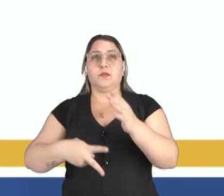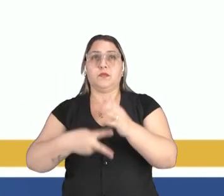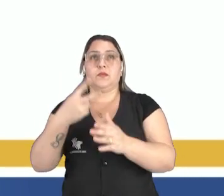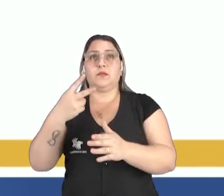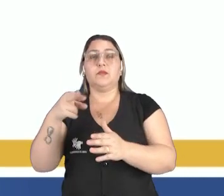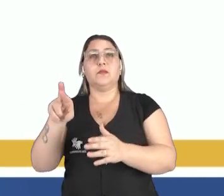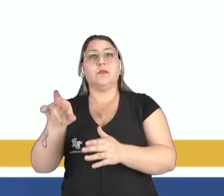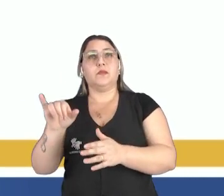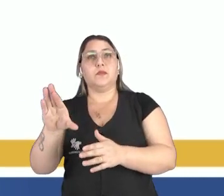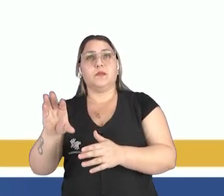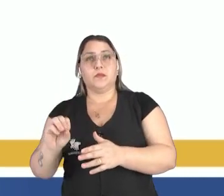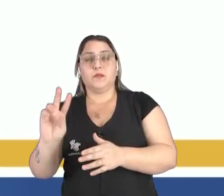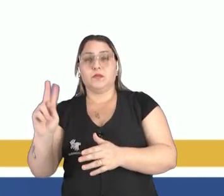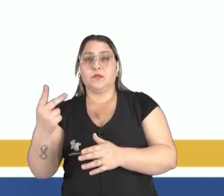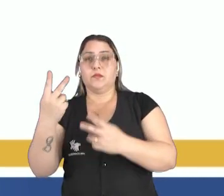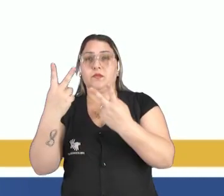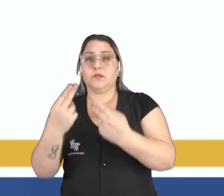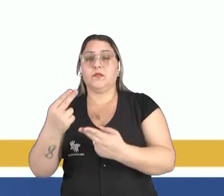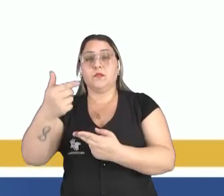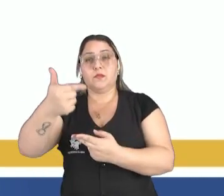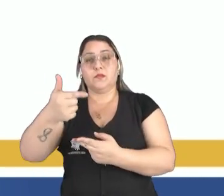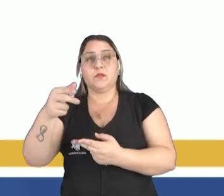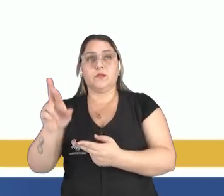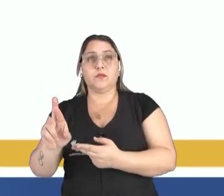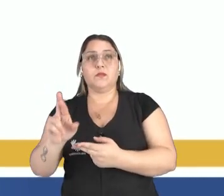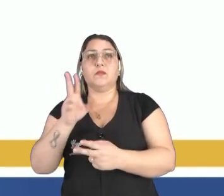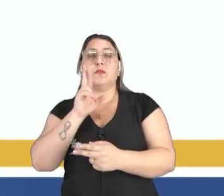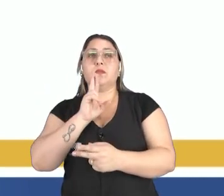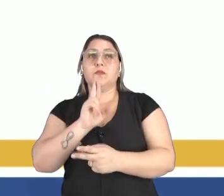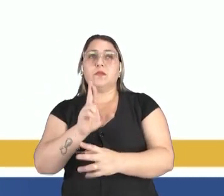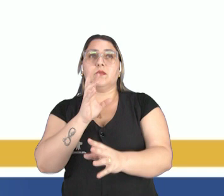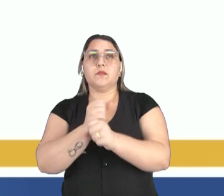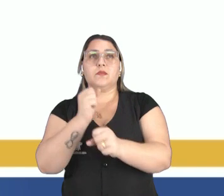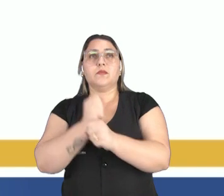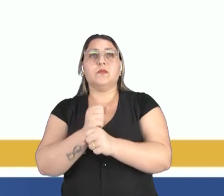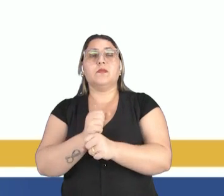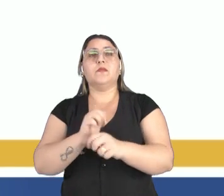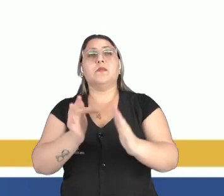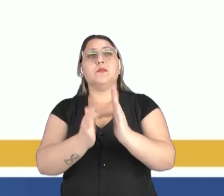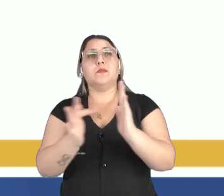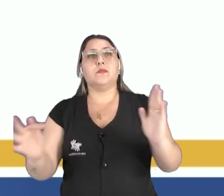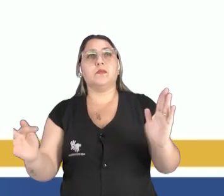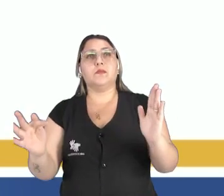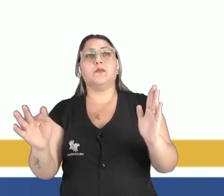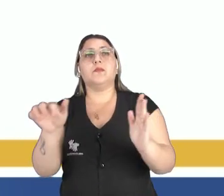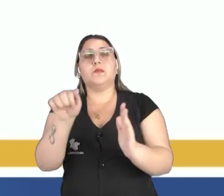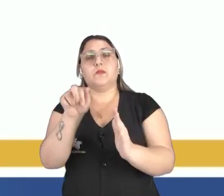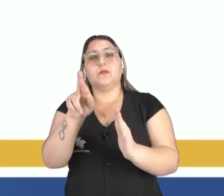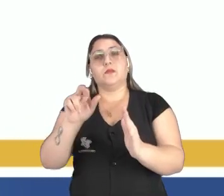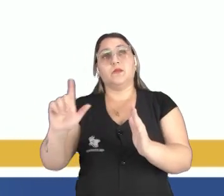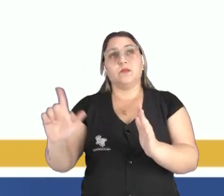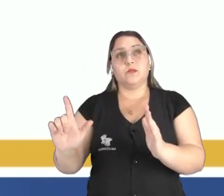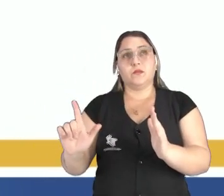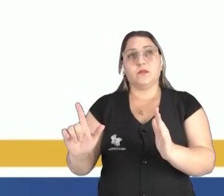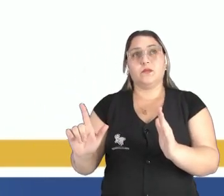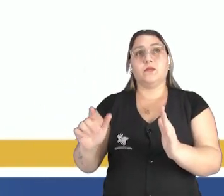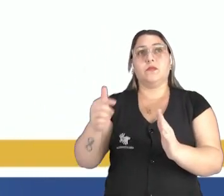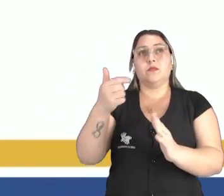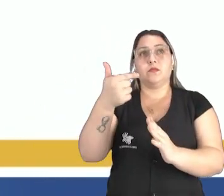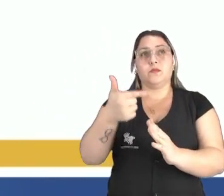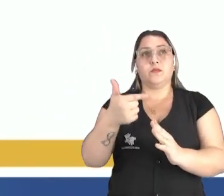raio. H é igual a 2R. Para resolver o problema, utilize as fórmulas. Área lateral. Lembra, a área lateral